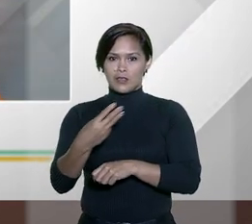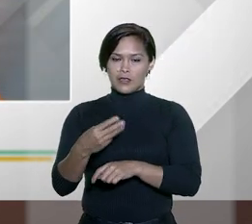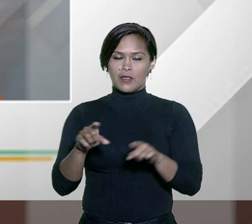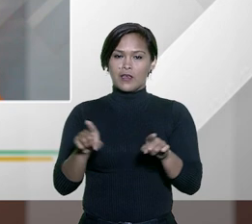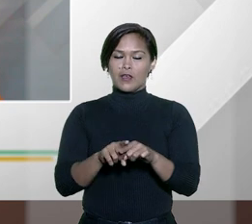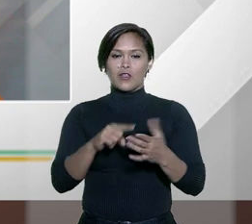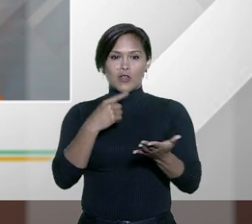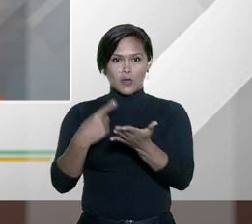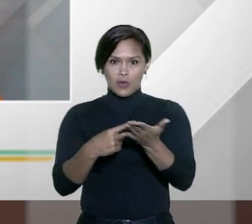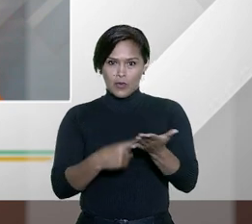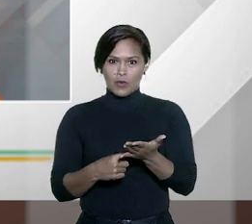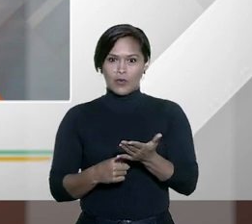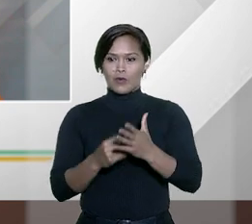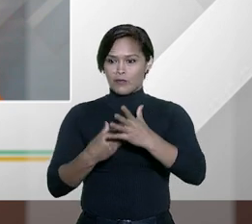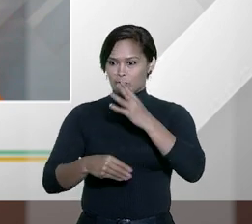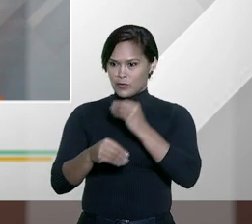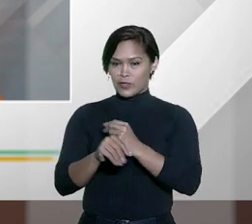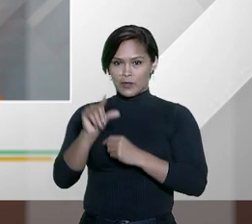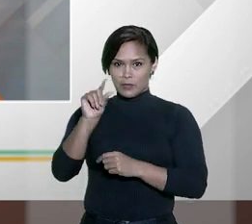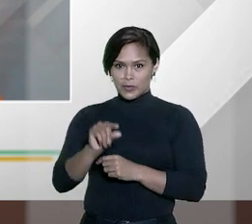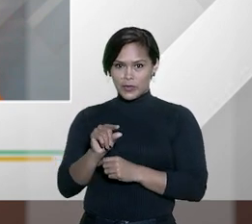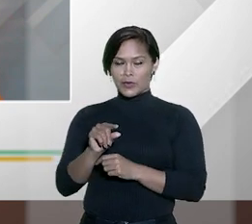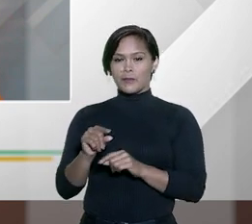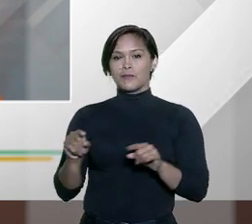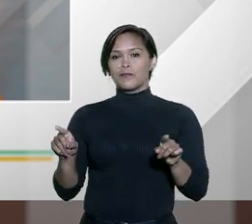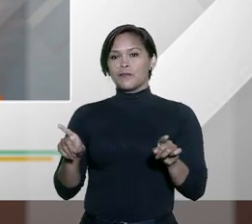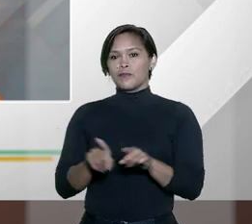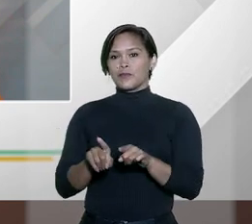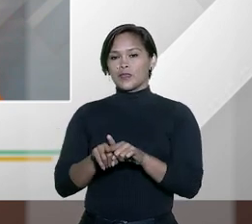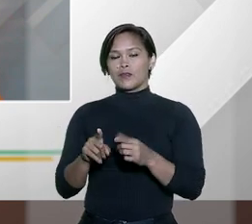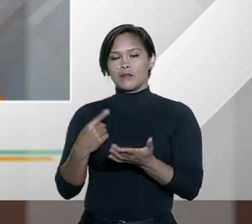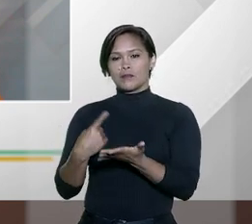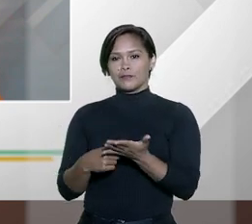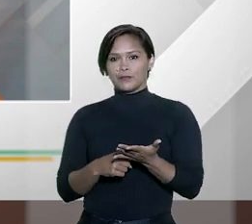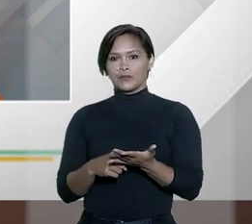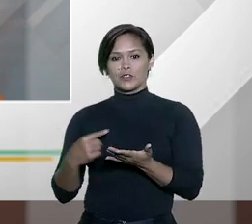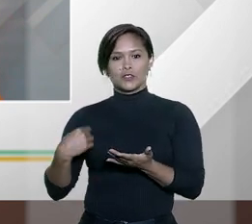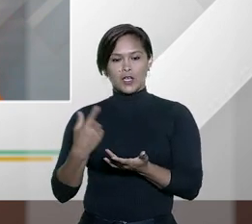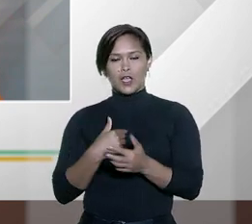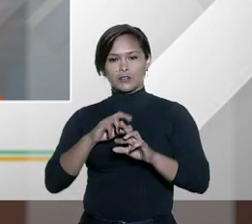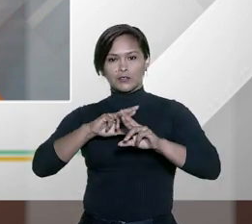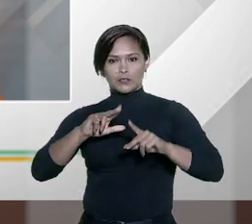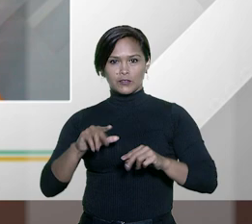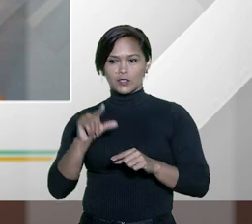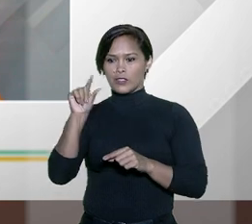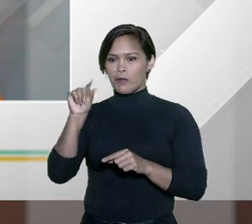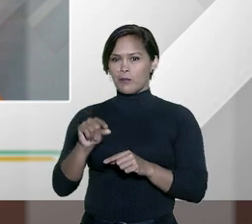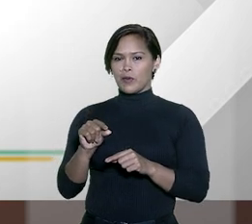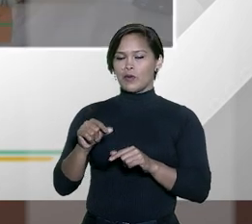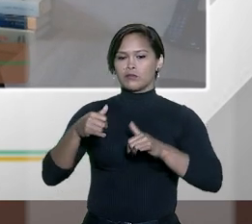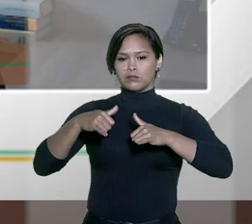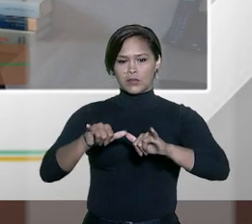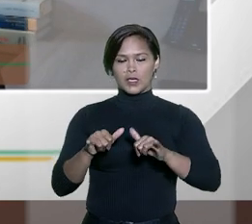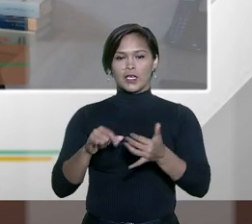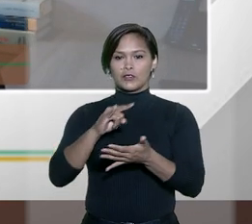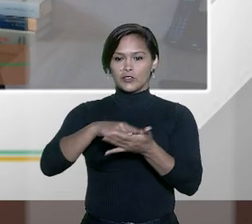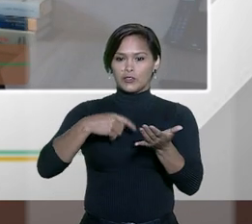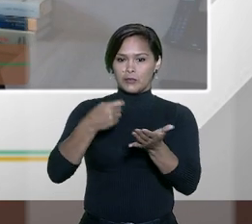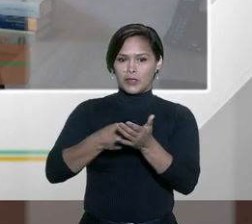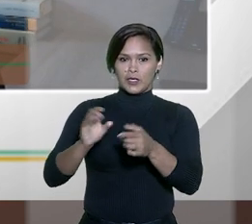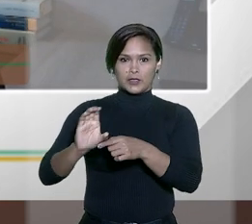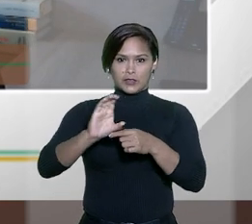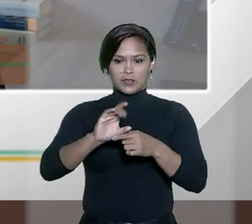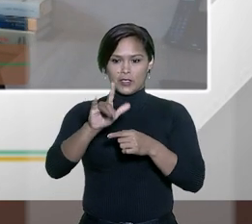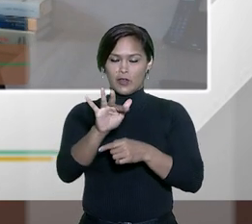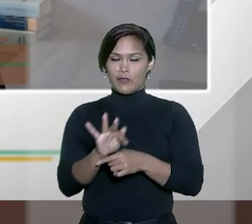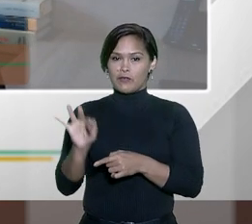também concordo, né? Eu vou colaborar um pouco. E a gente tem que diferenciar um pouco aí o mercado de precatórios